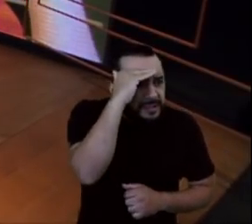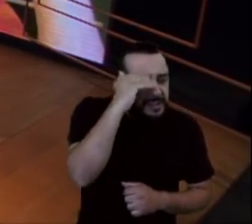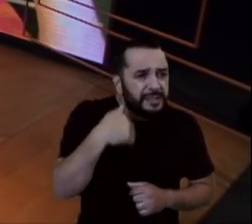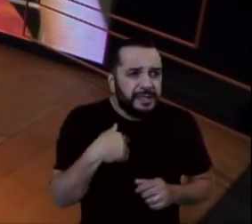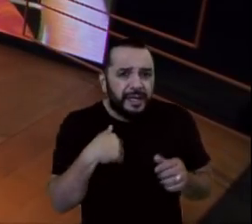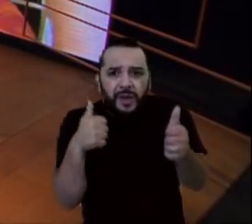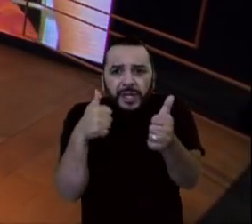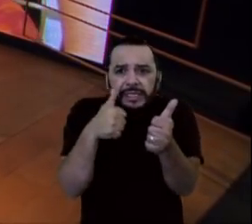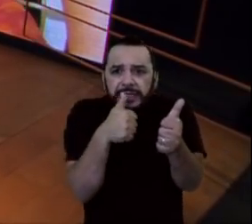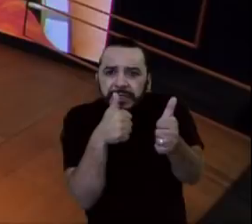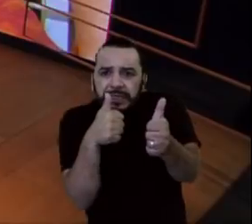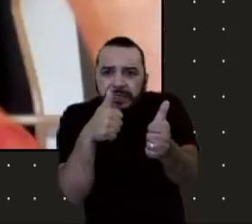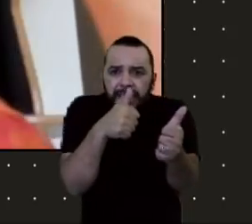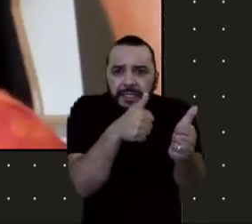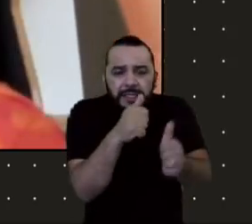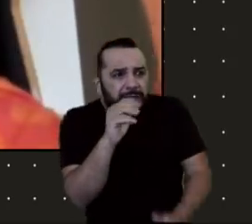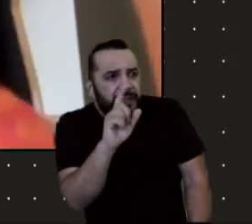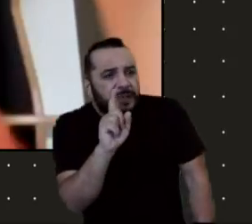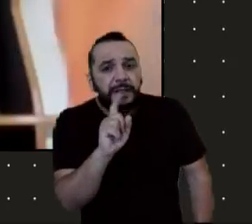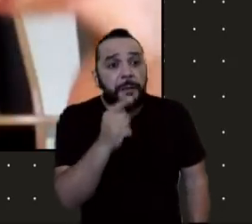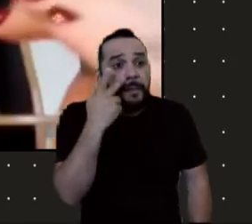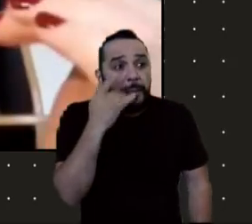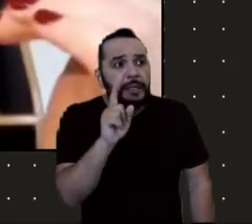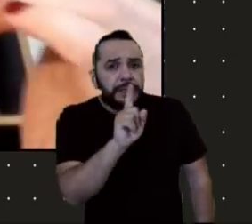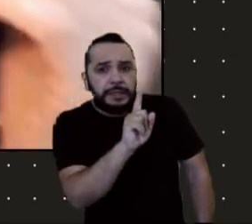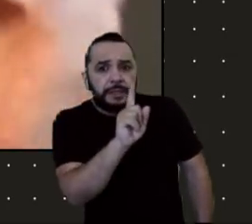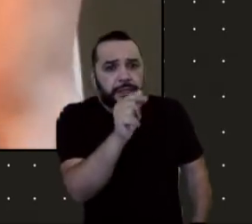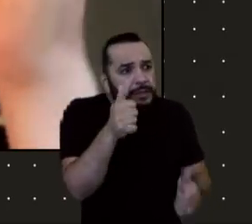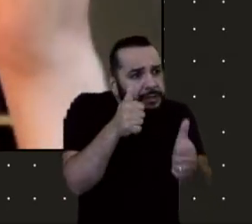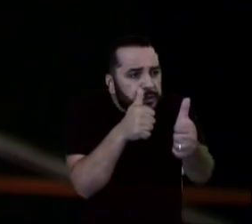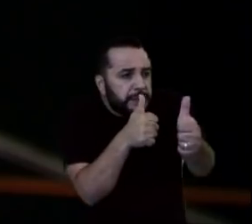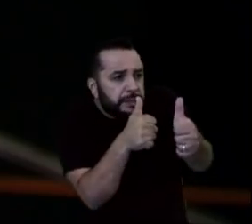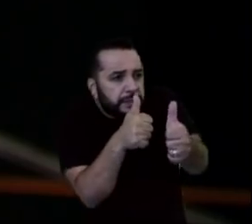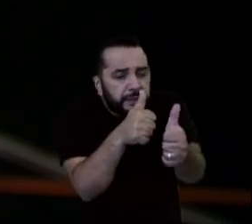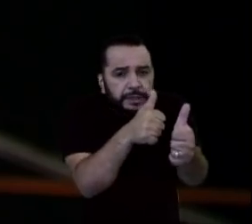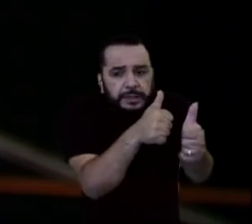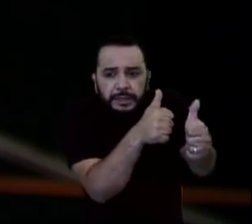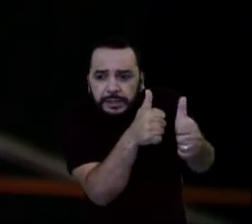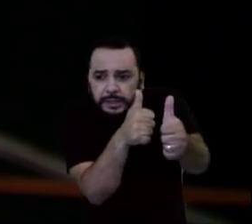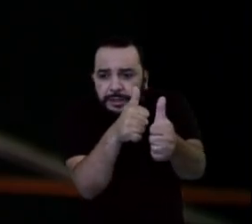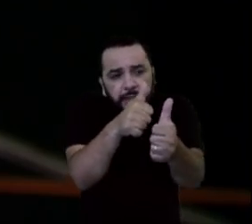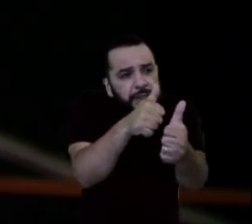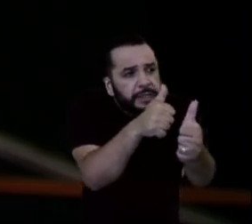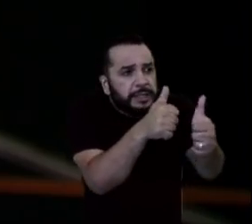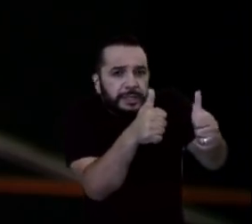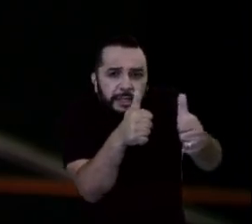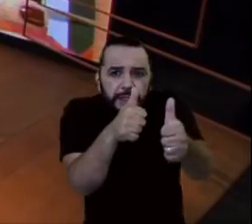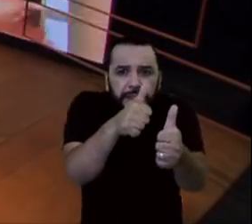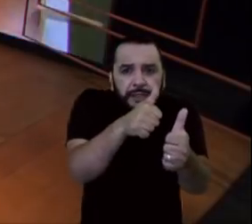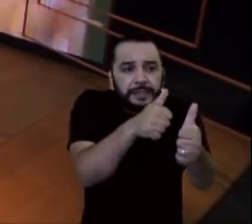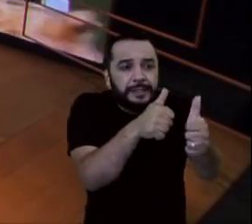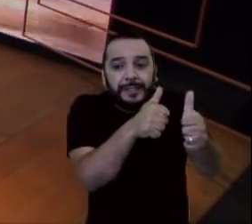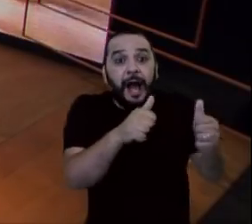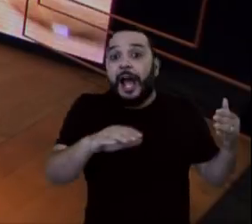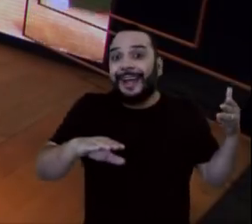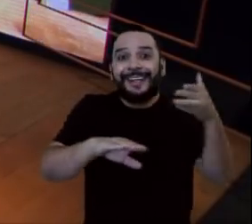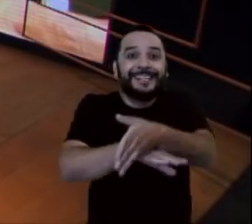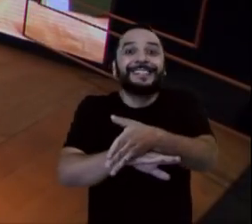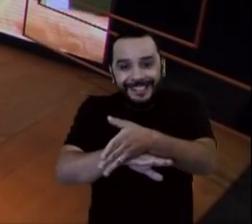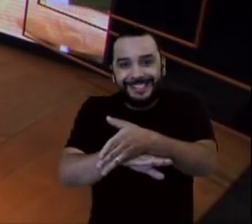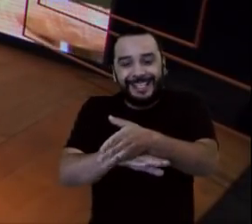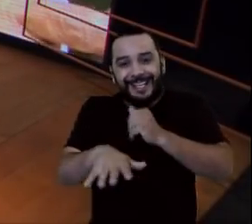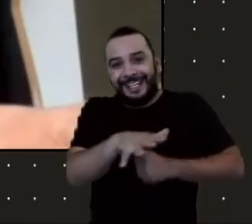eu fui indo atrás dele para conseguir enxergá-lo. E eu fui indo e literalmente segui os passos do meu pai e entrei